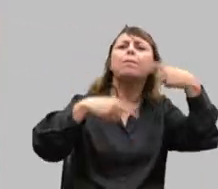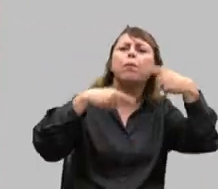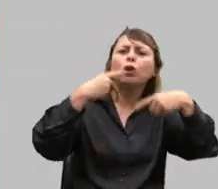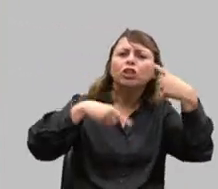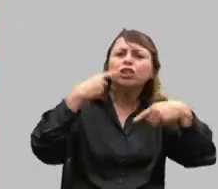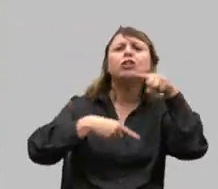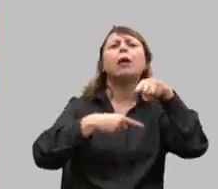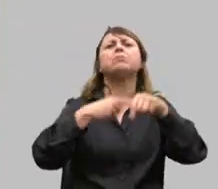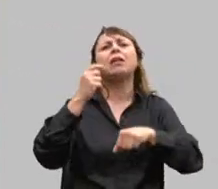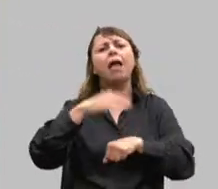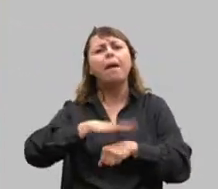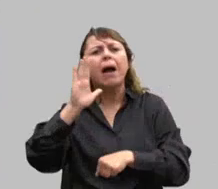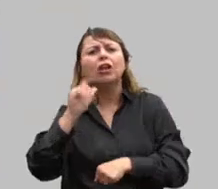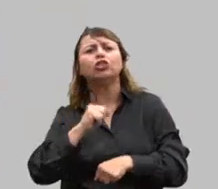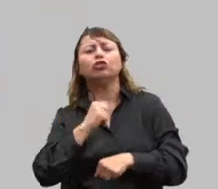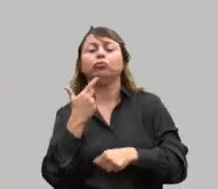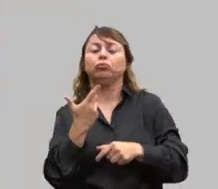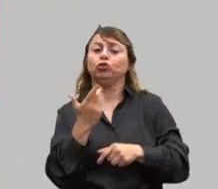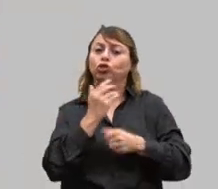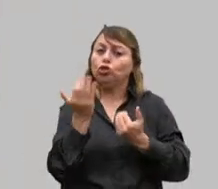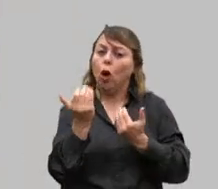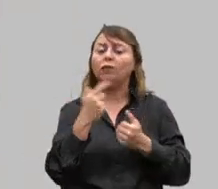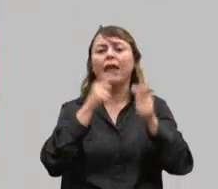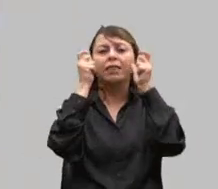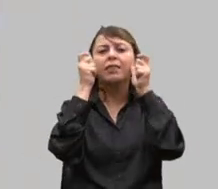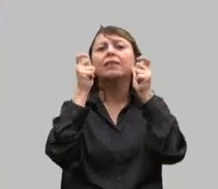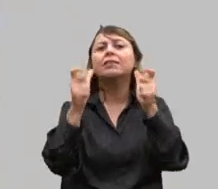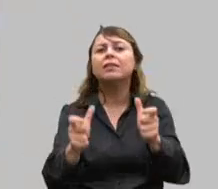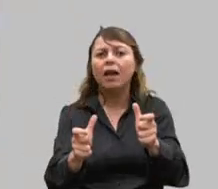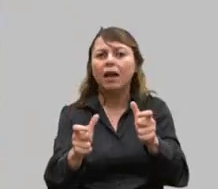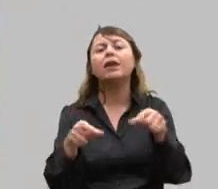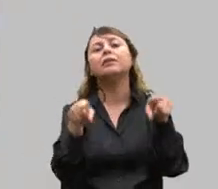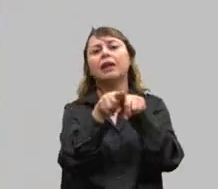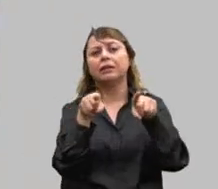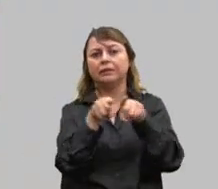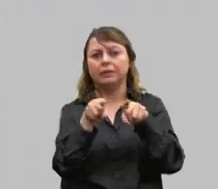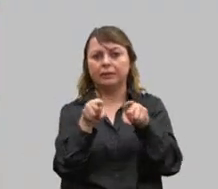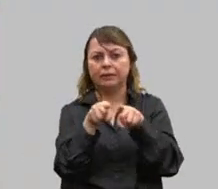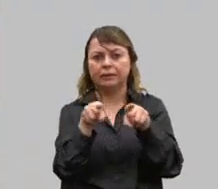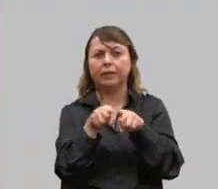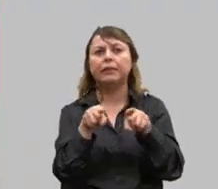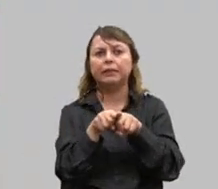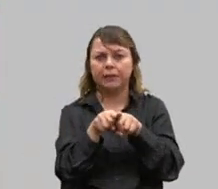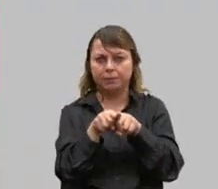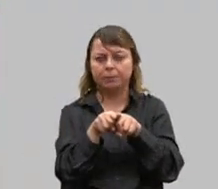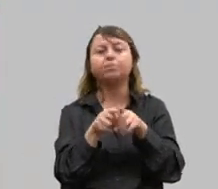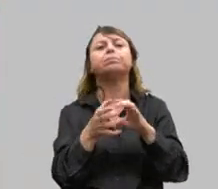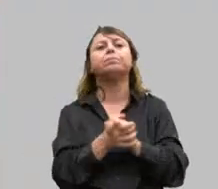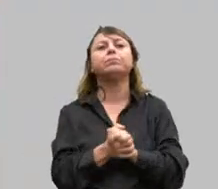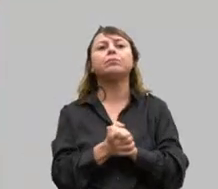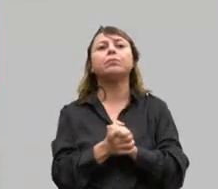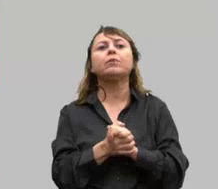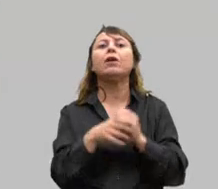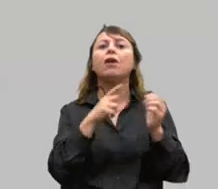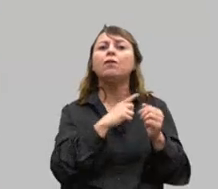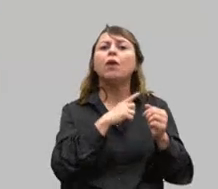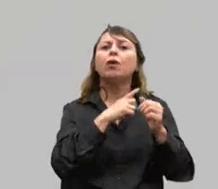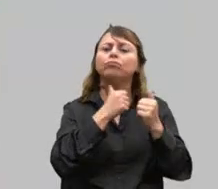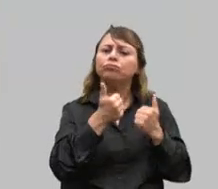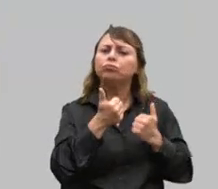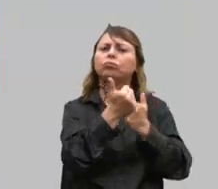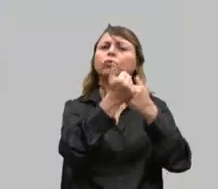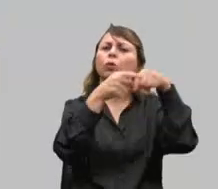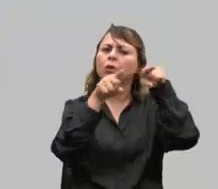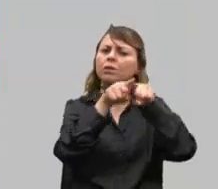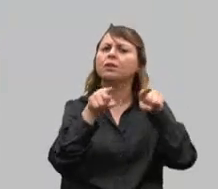tentam pouco a política muitas vezes até criticam muito até bem às vezes uma posicionamento político